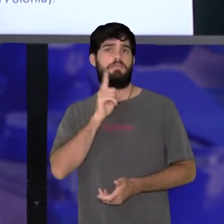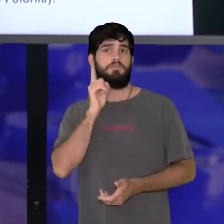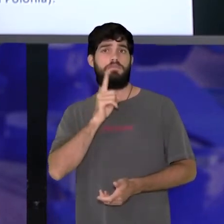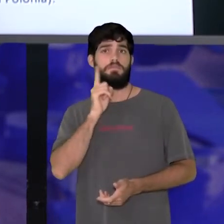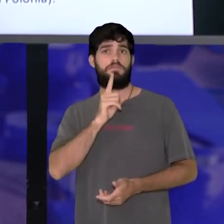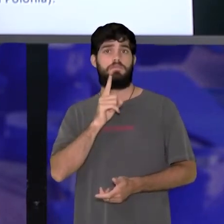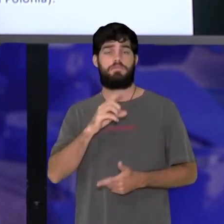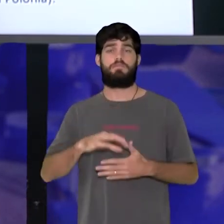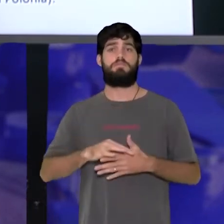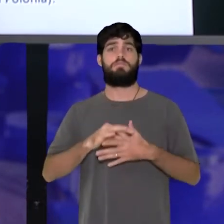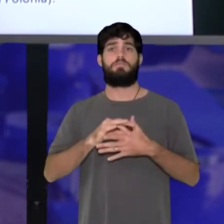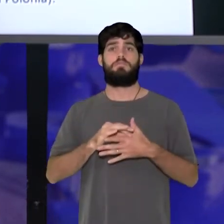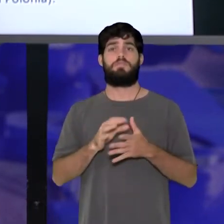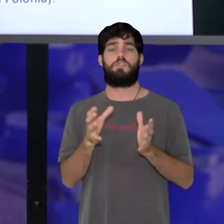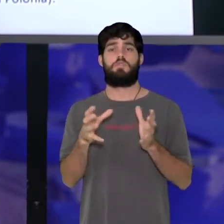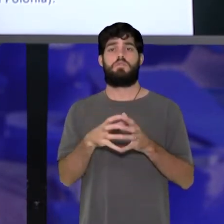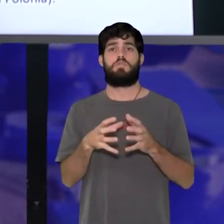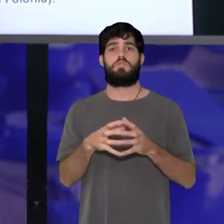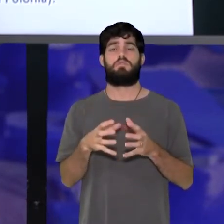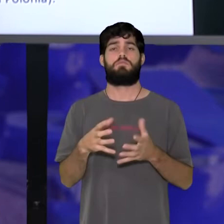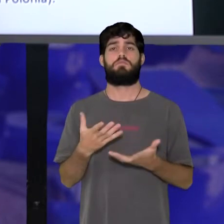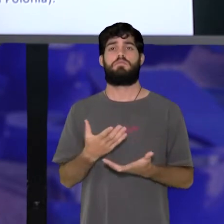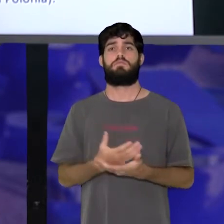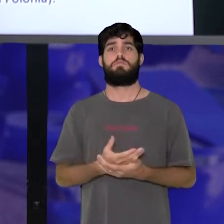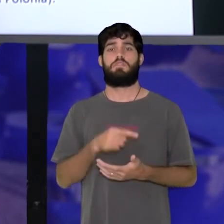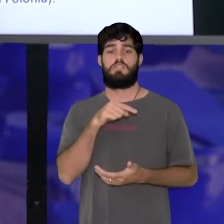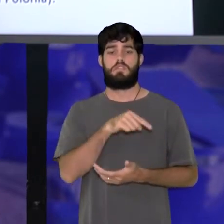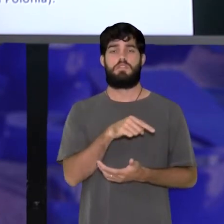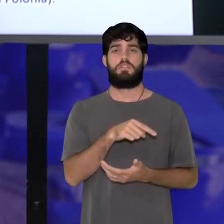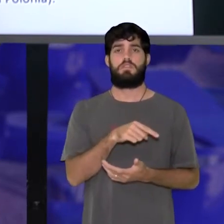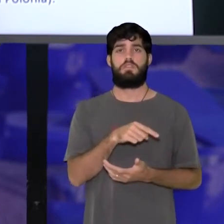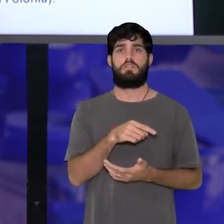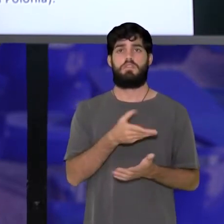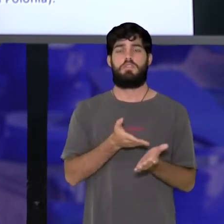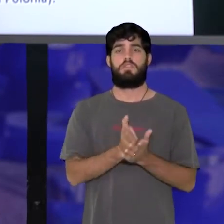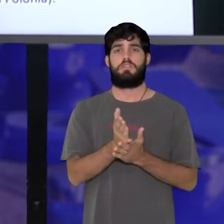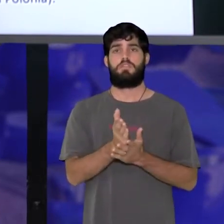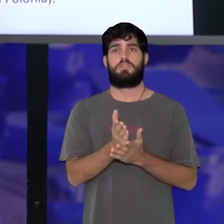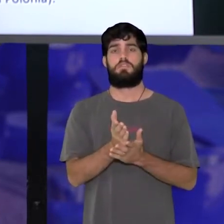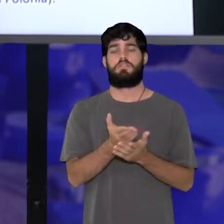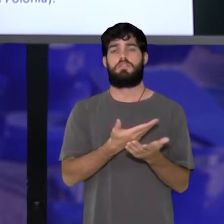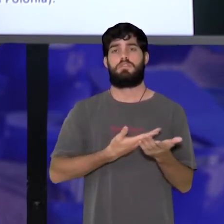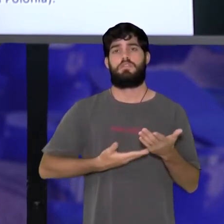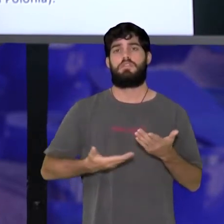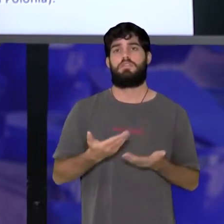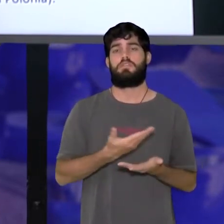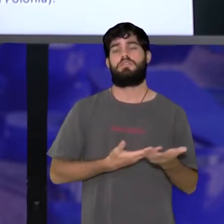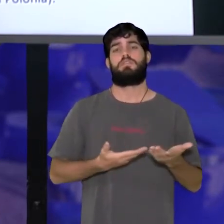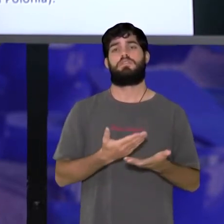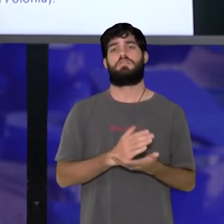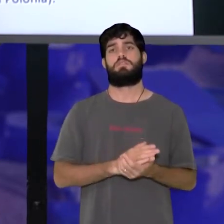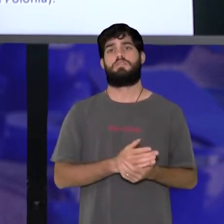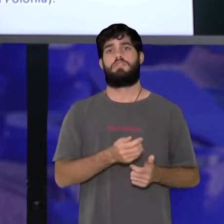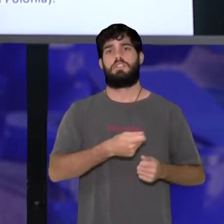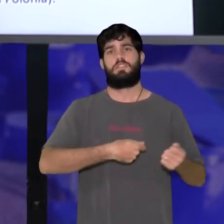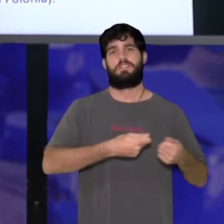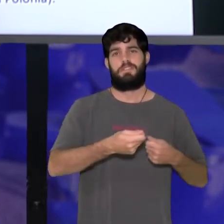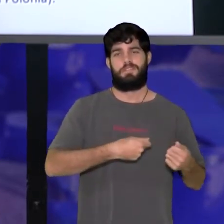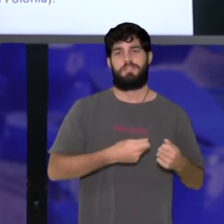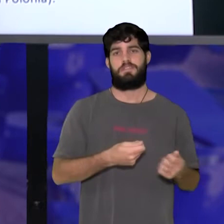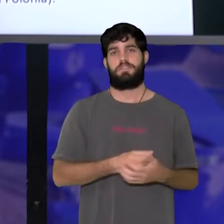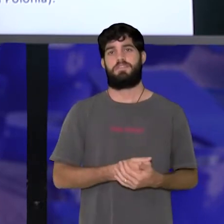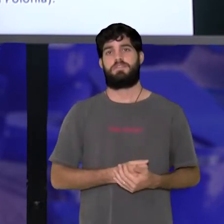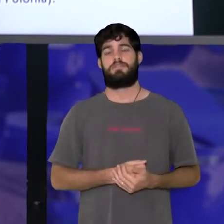bloco capitalista, certo? De que maneira? Através da colaboração econômica, principalmente, mas também